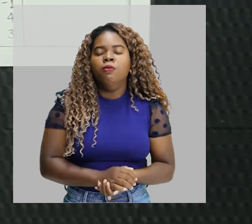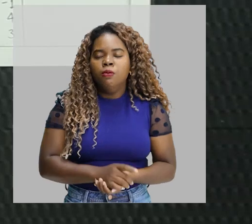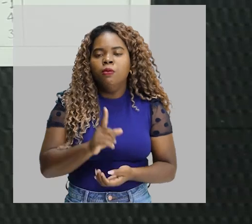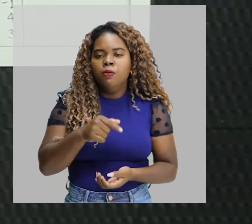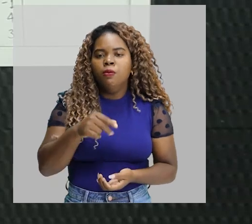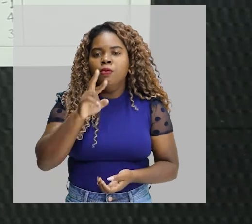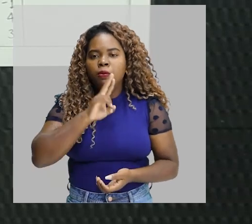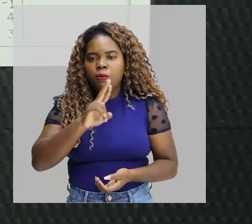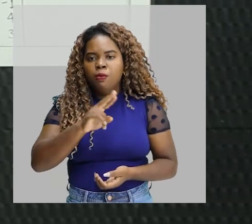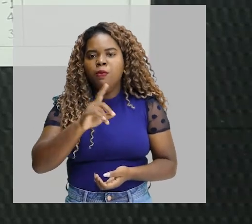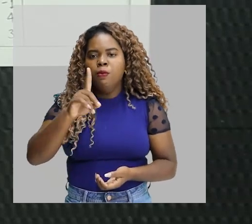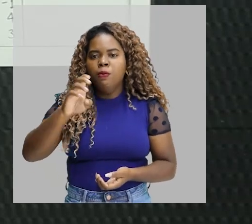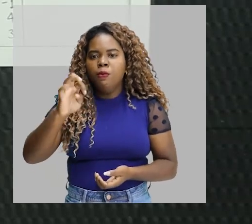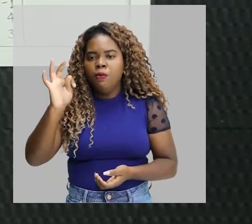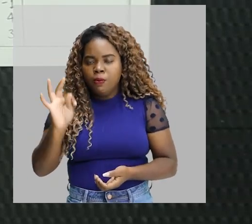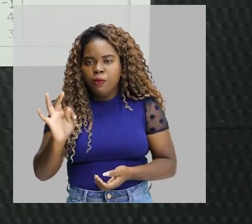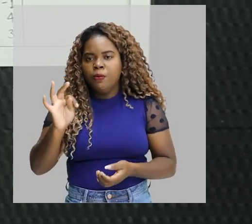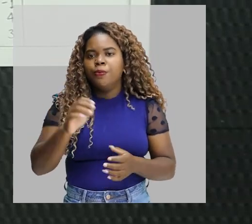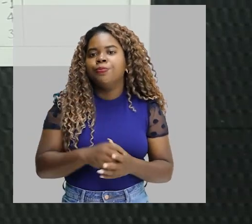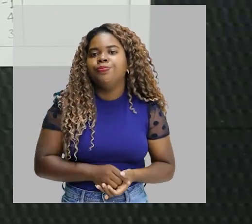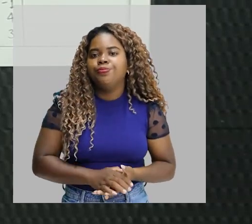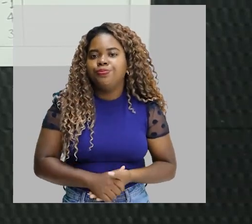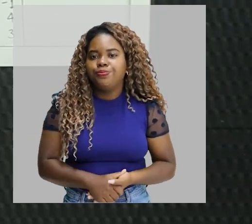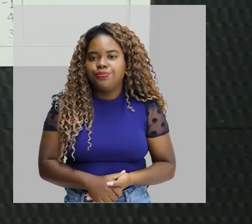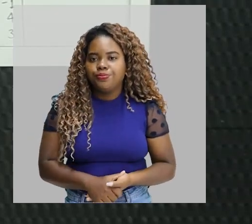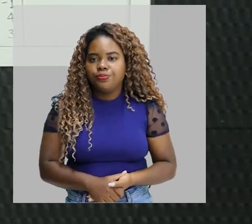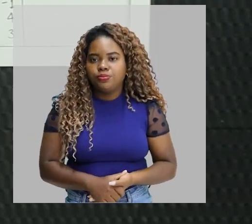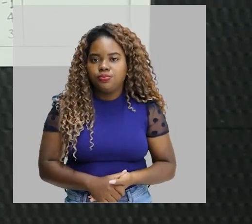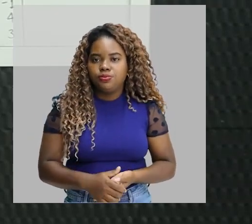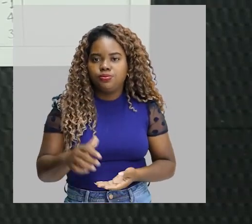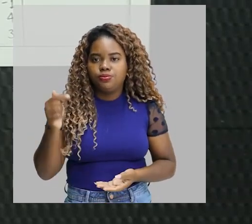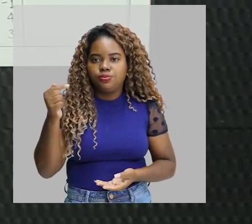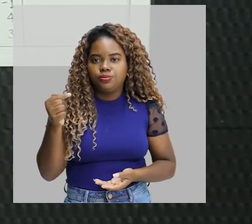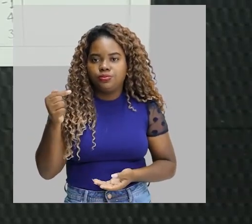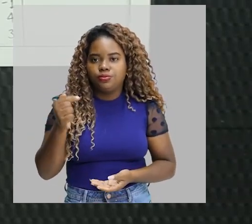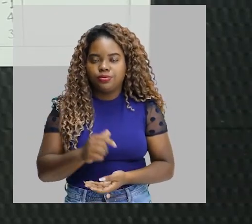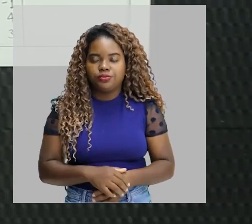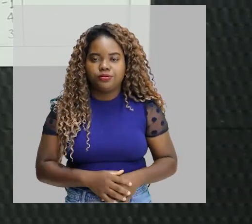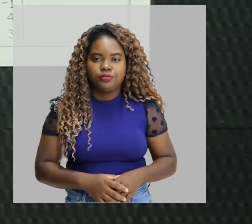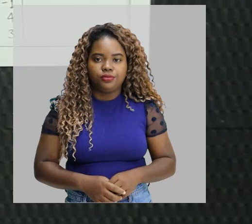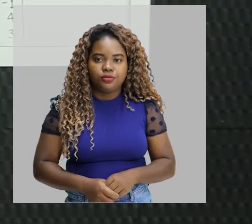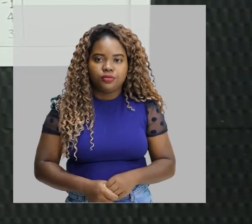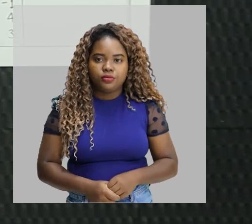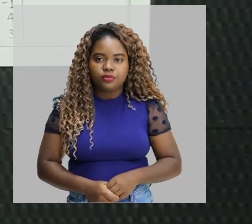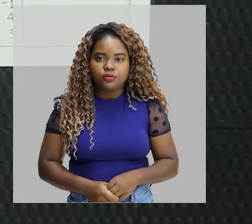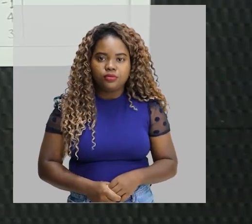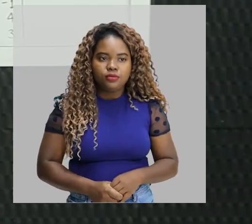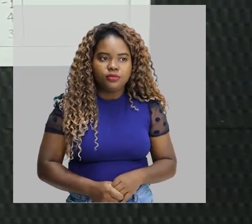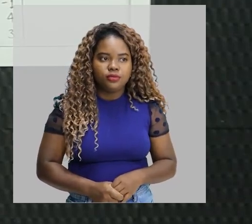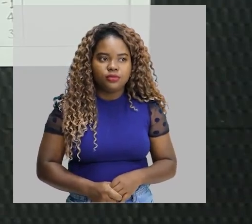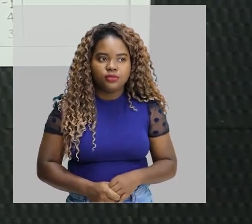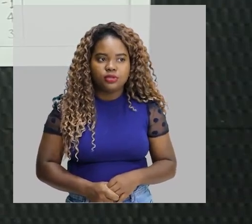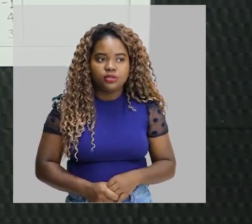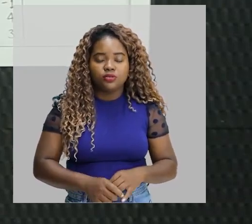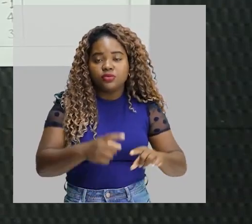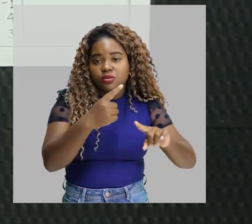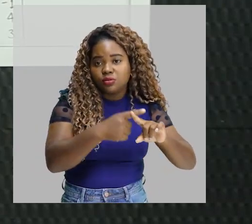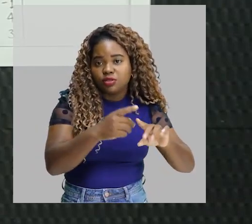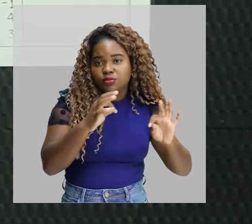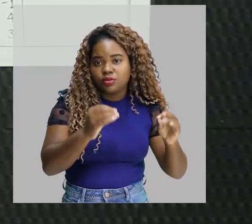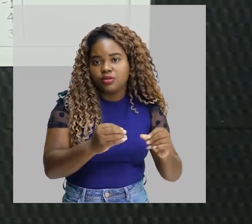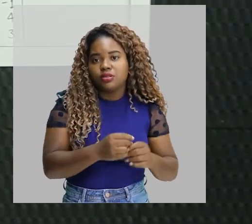do determinante dessa Matriz ele vai 7 certinho então você multiplica